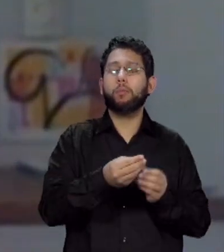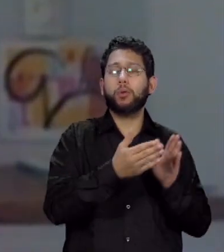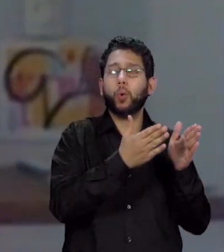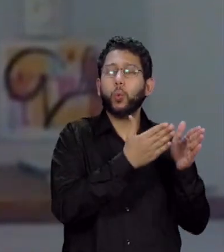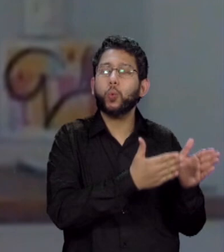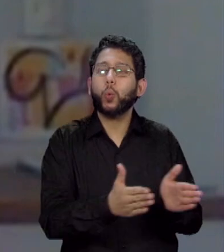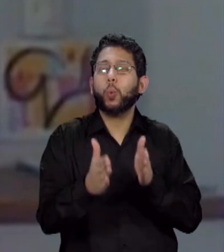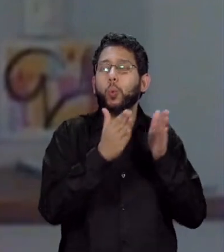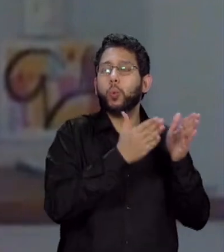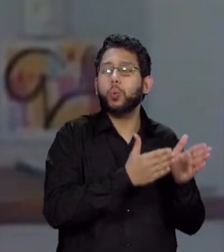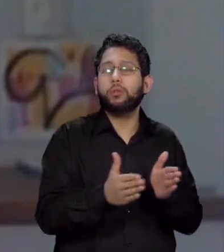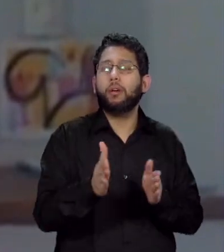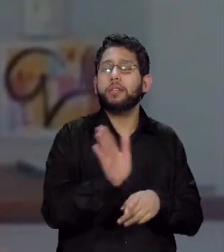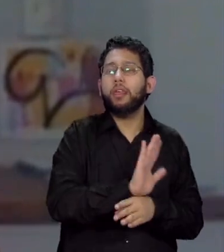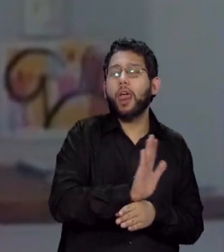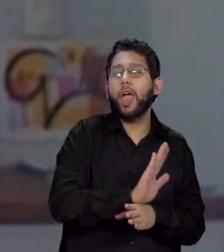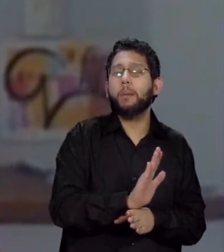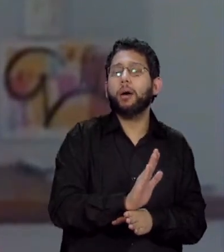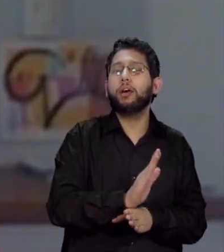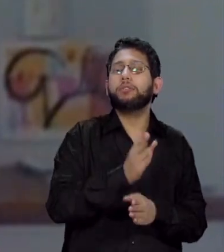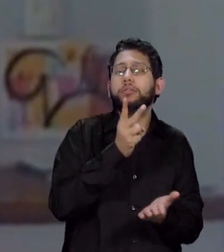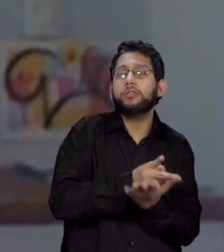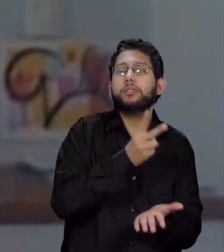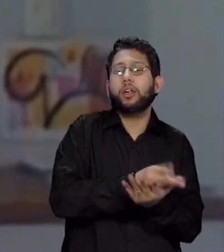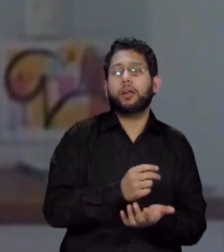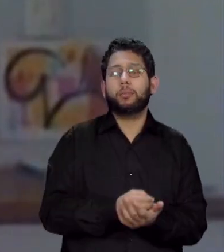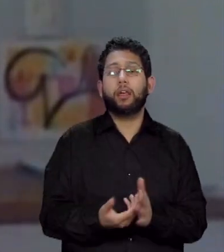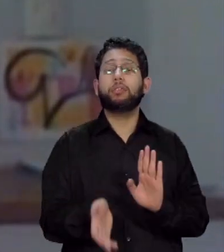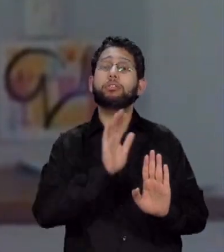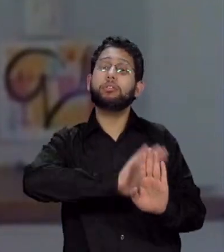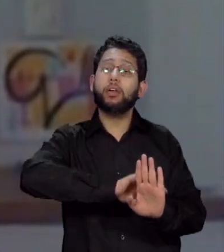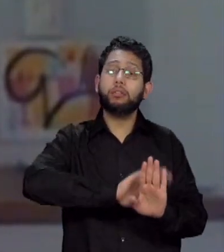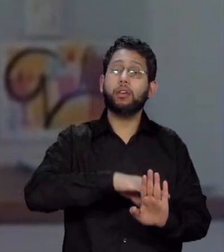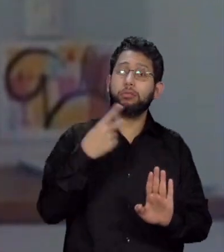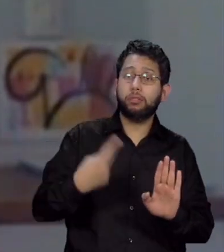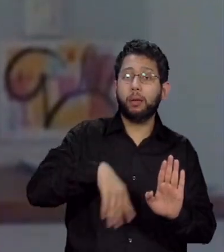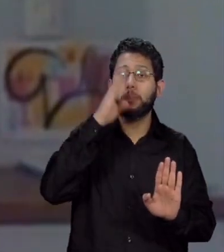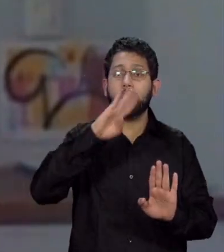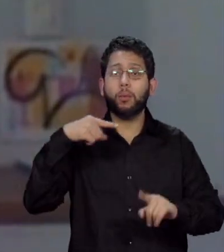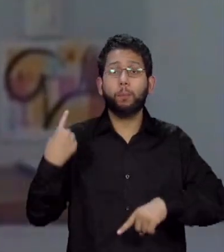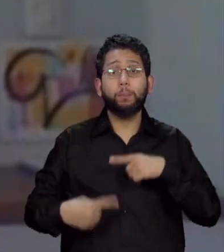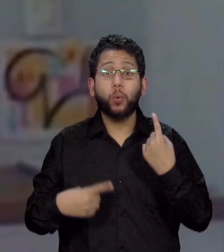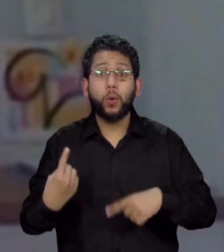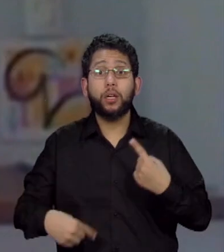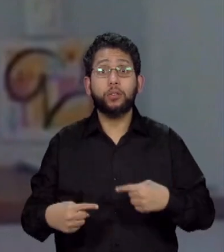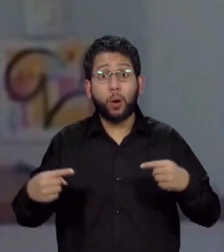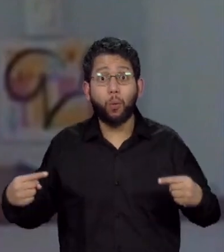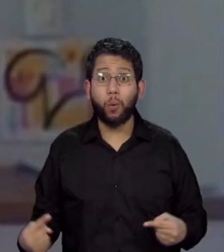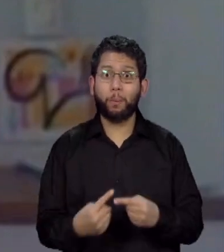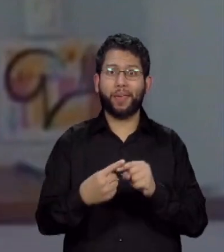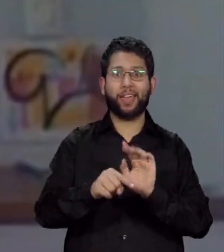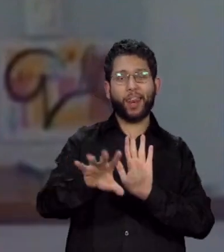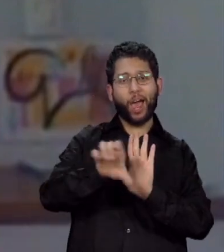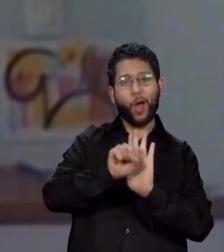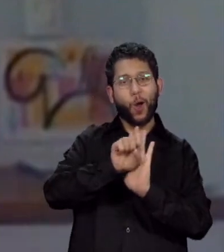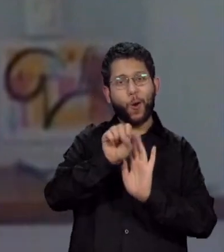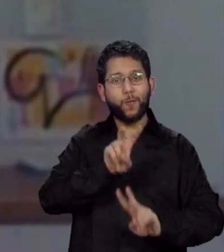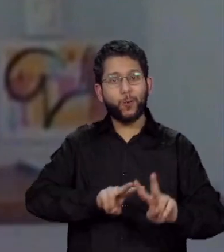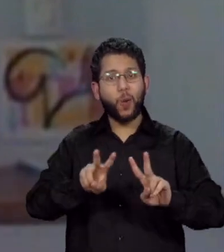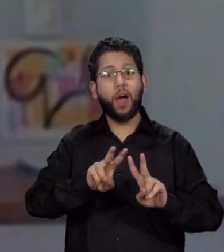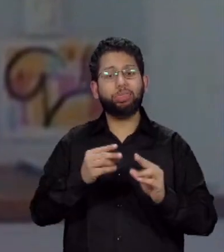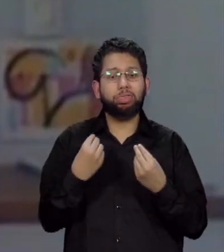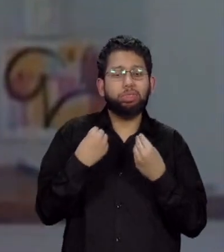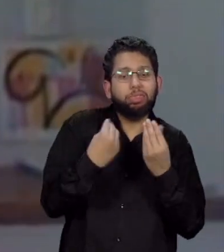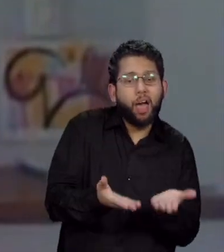funciona o mercado, mas como são as políticas audiovisuais no país que permitem que esse mercado floresça ou não